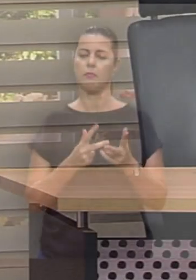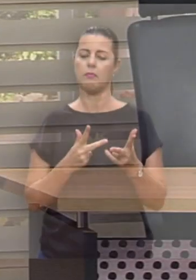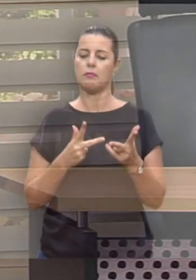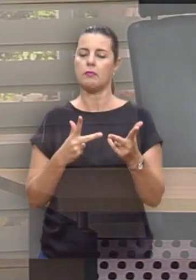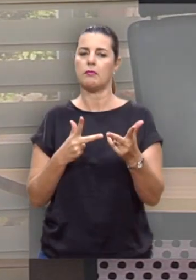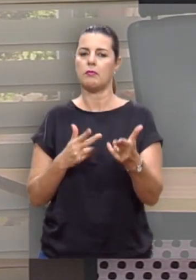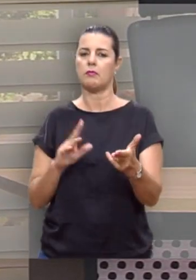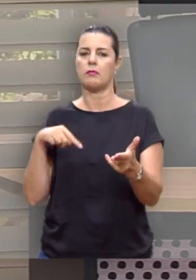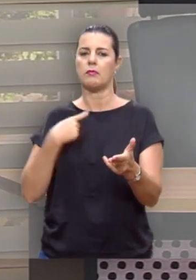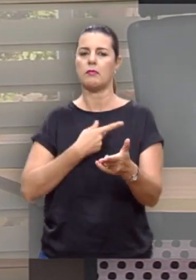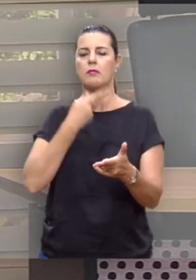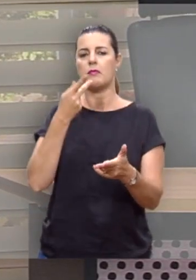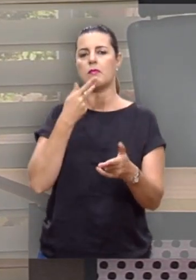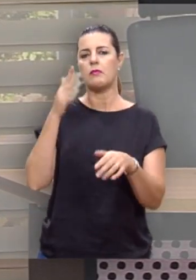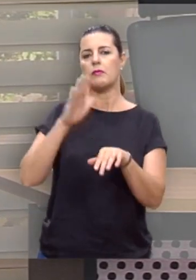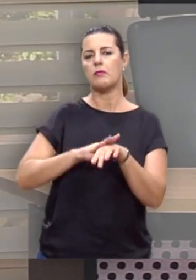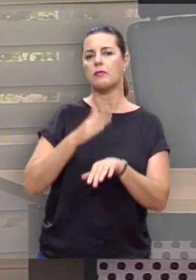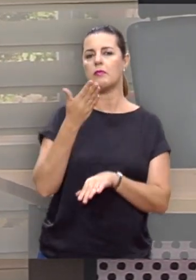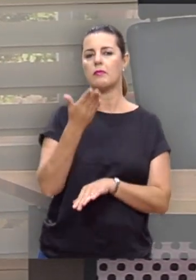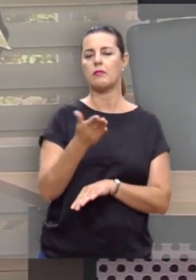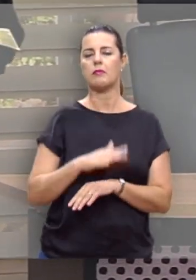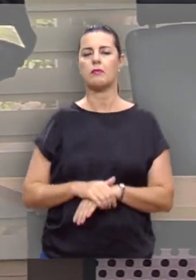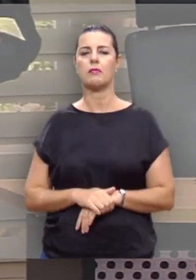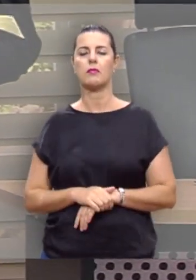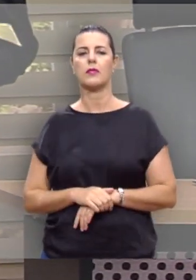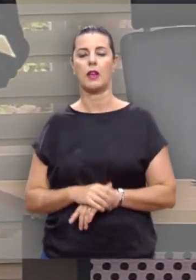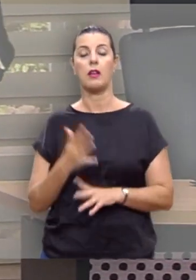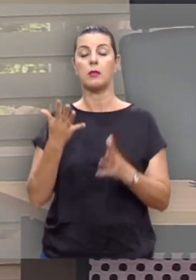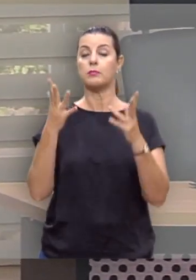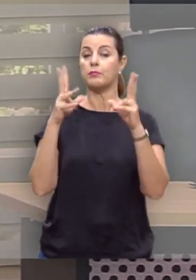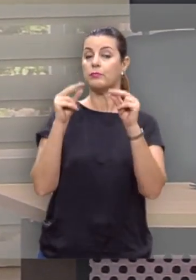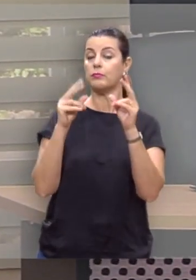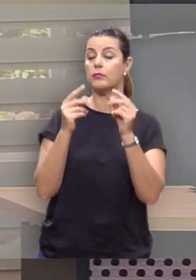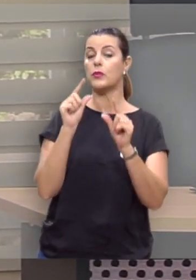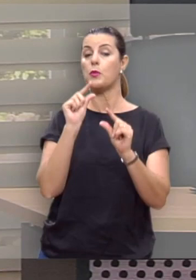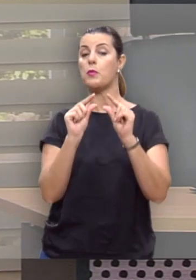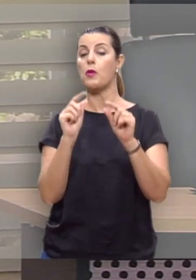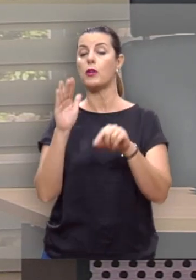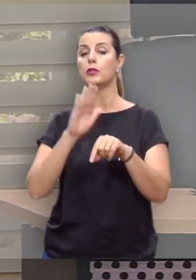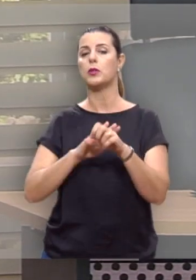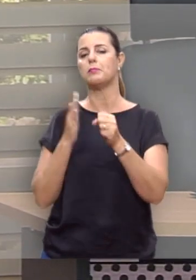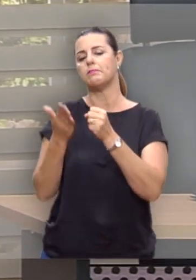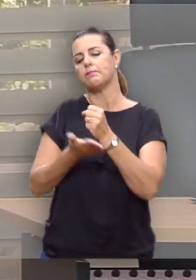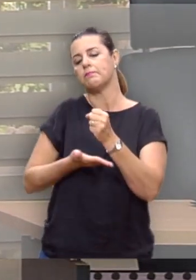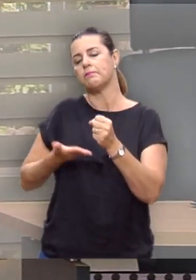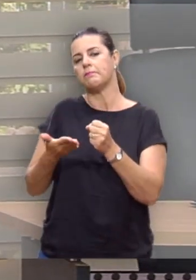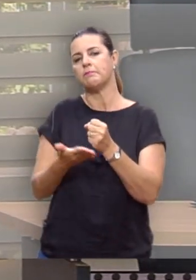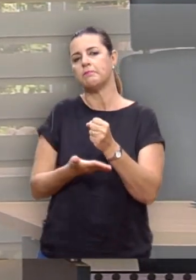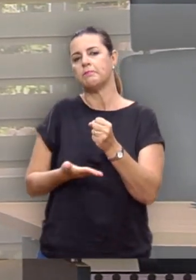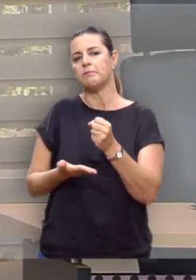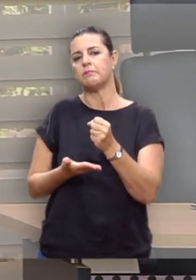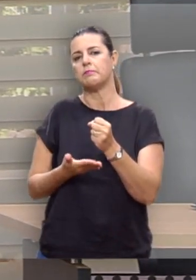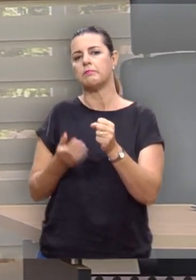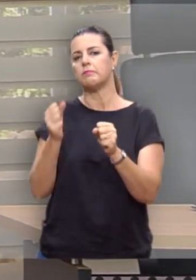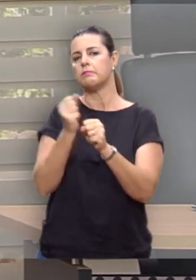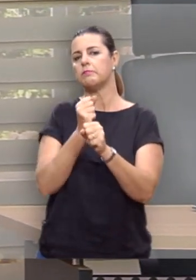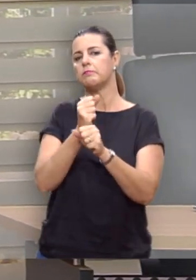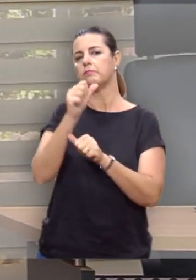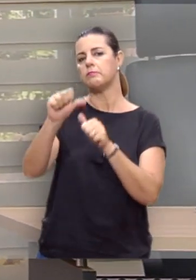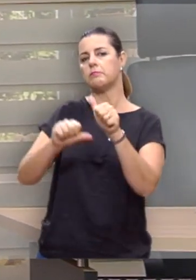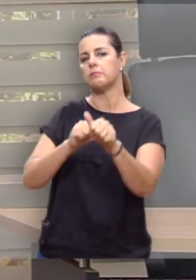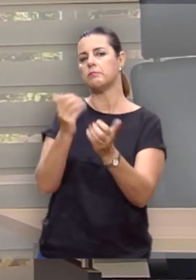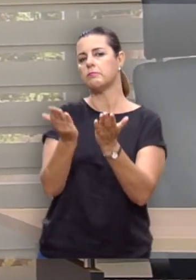Conforme nós falamos com você, eu quero conversar agora um pouquinho sobre os fundamentos da